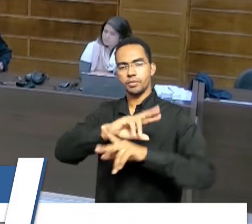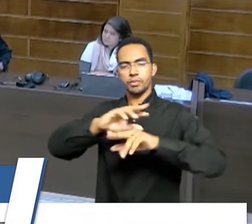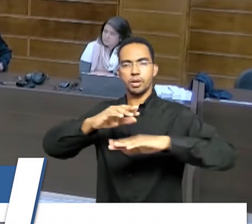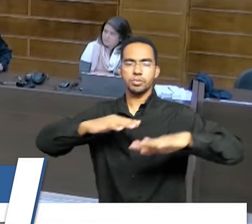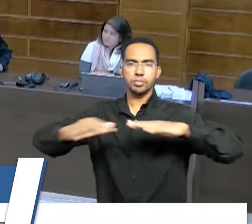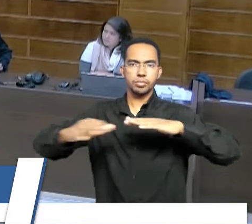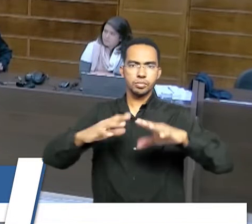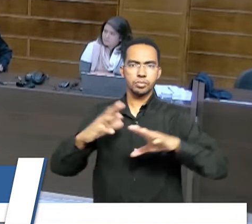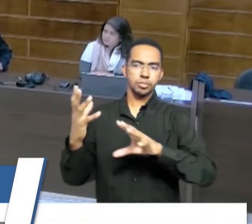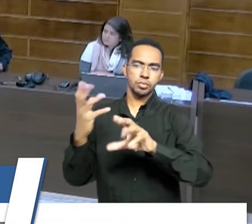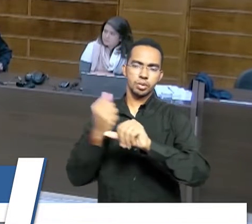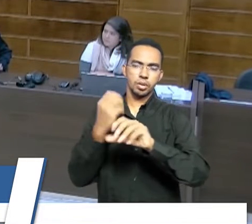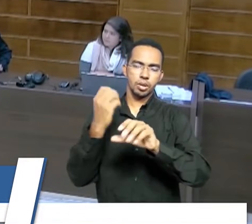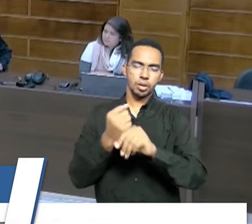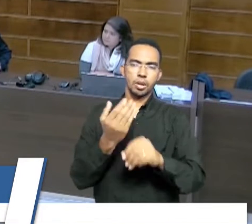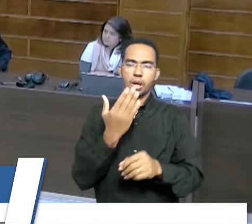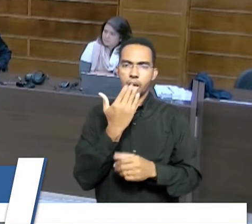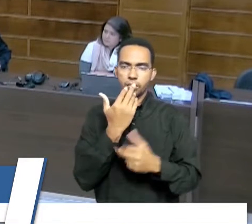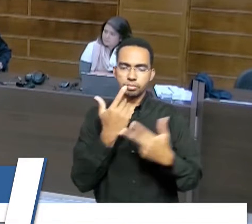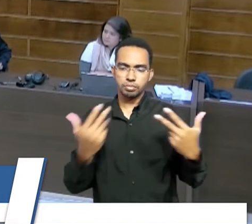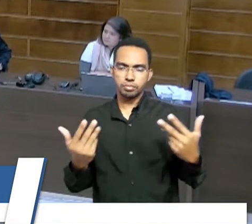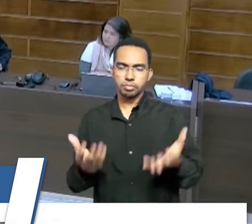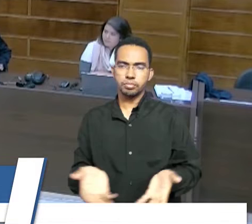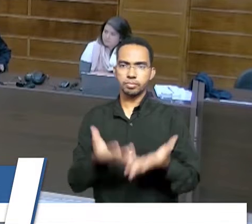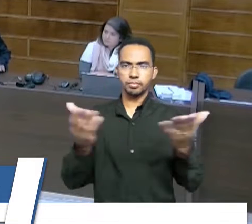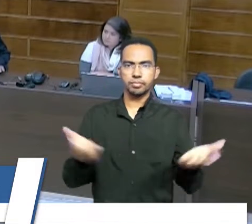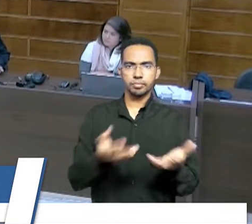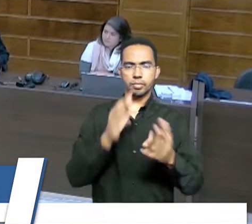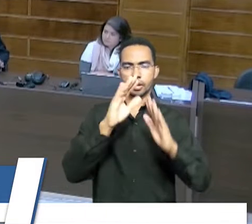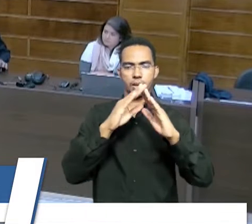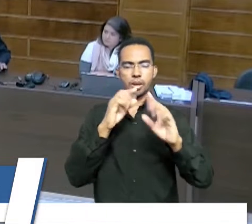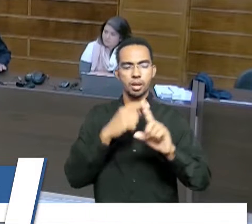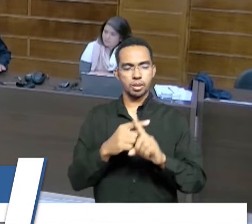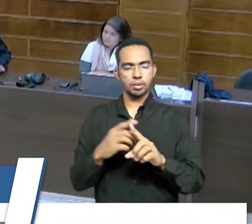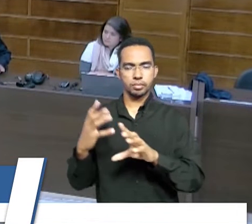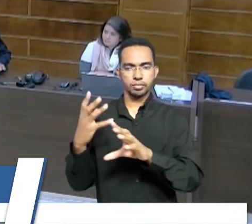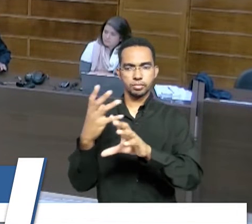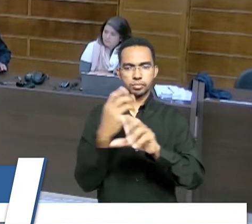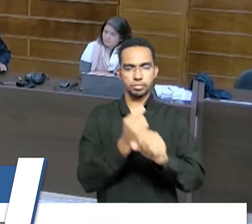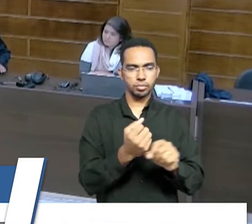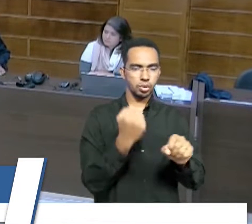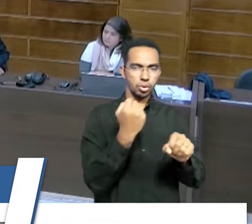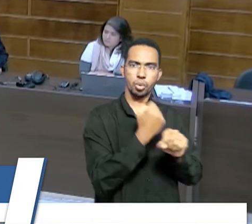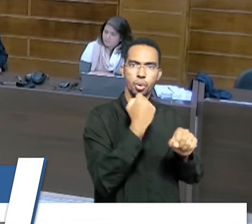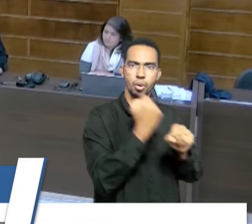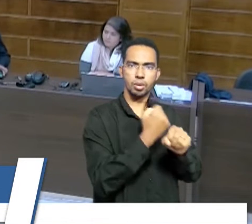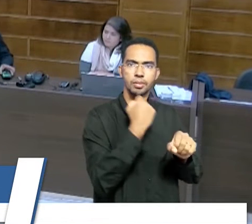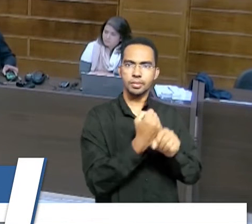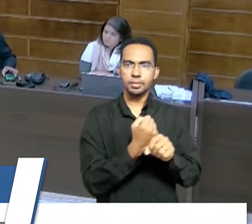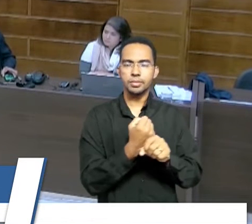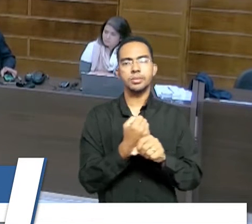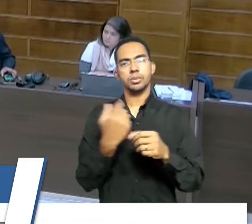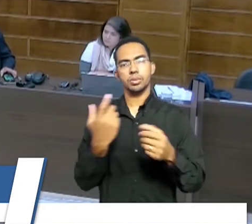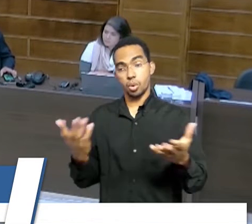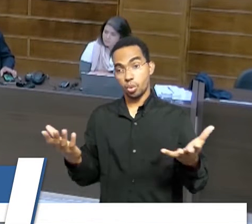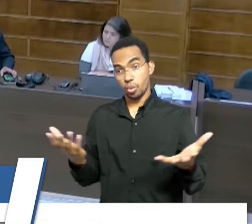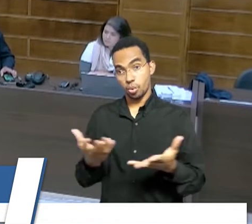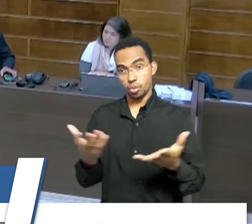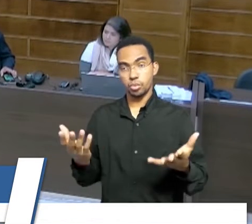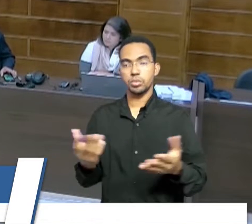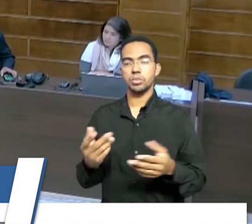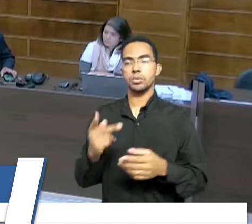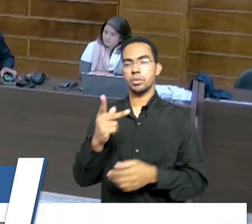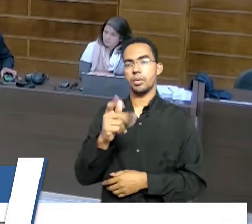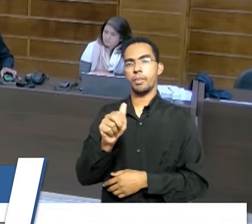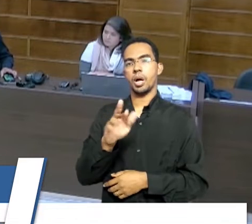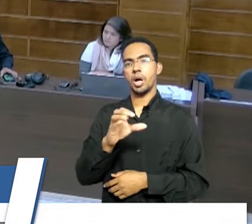angariar fundos para a construção da então, hoje, paróquia de São Crispim. Dedicadas pessoas